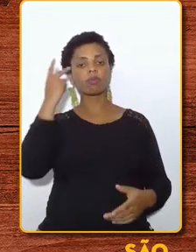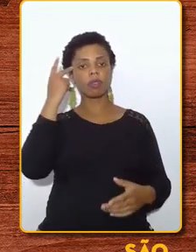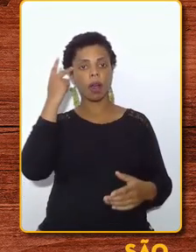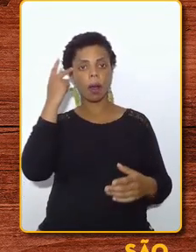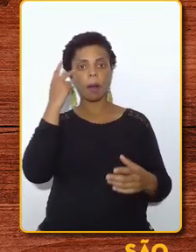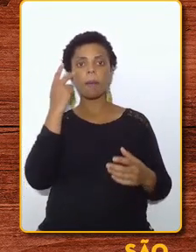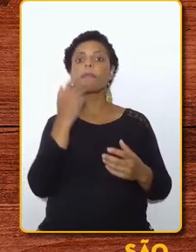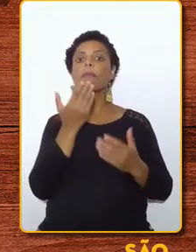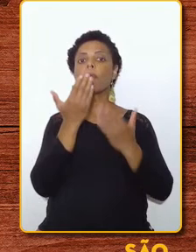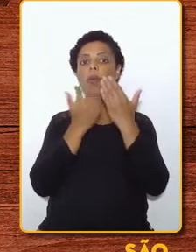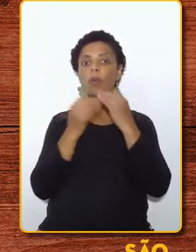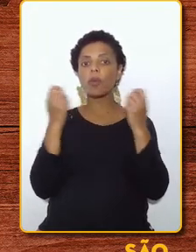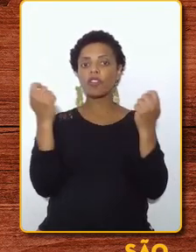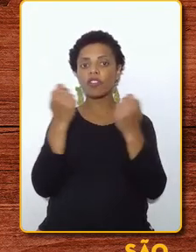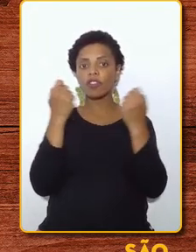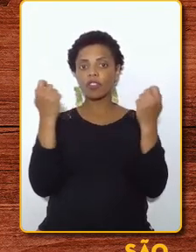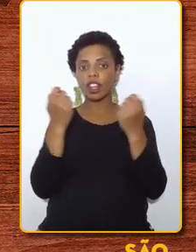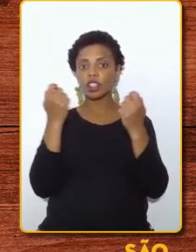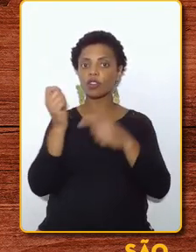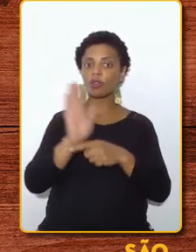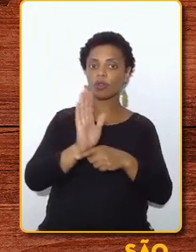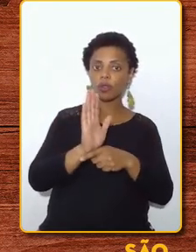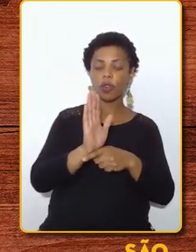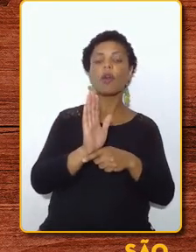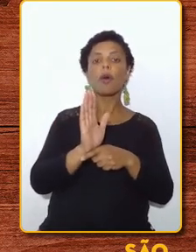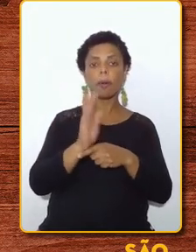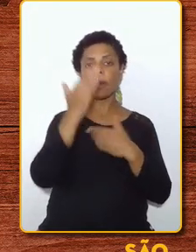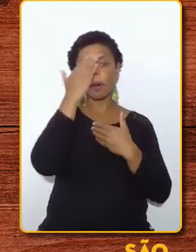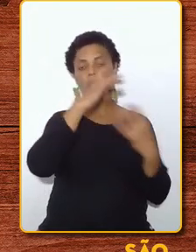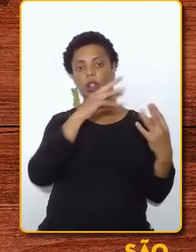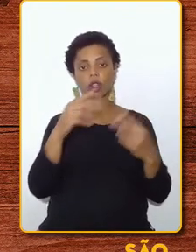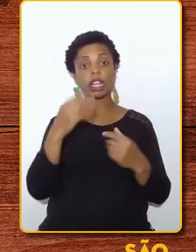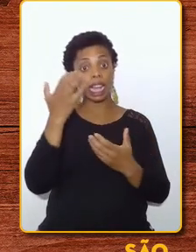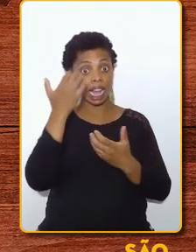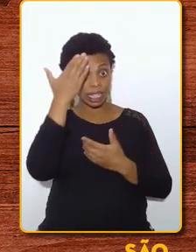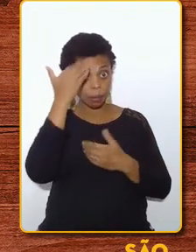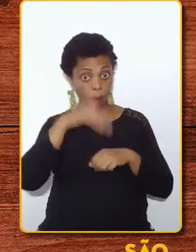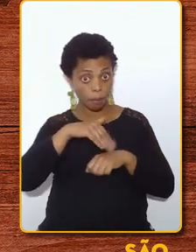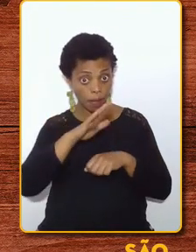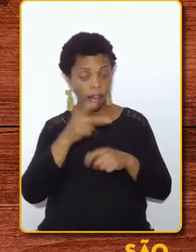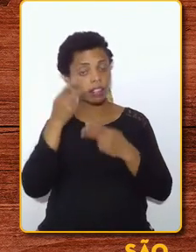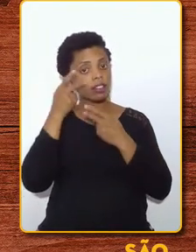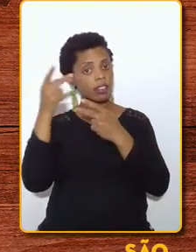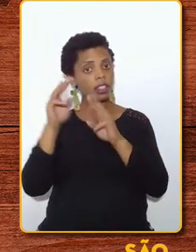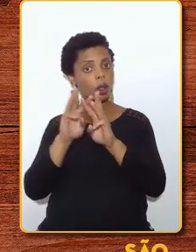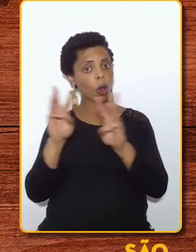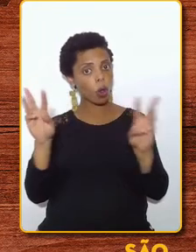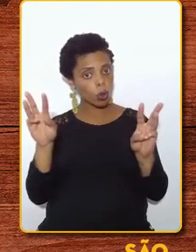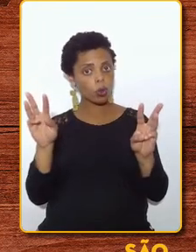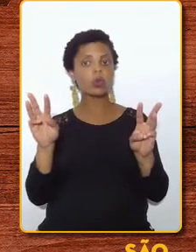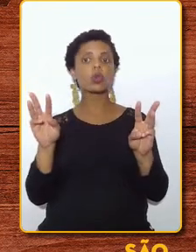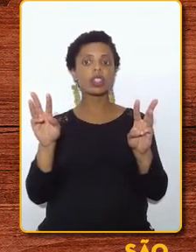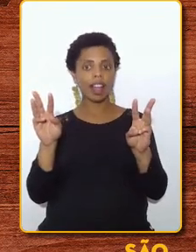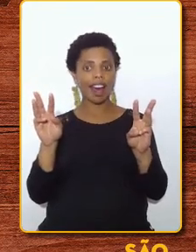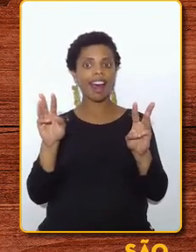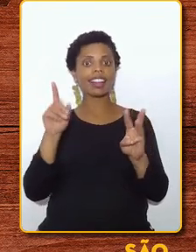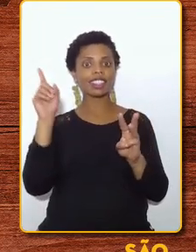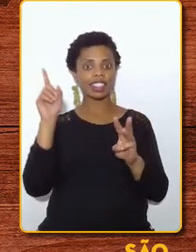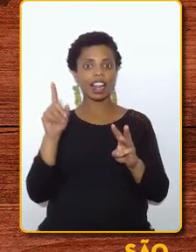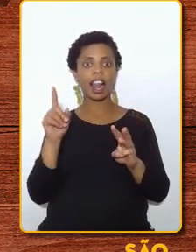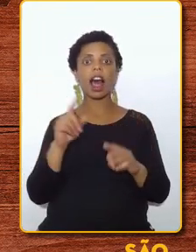de todos. E para saber mais sobre os debates, visite a página no site do festival, que é